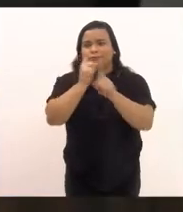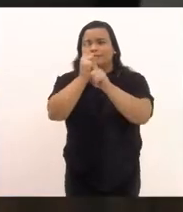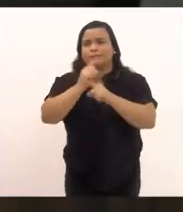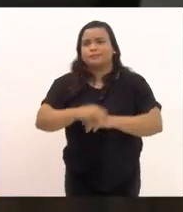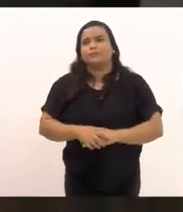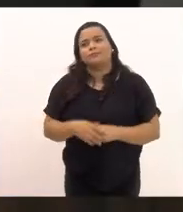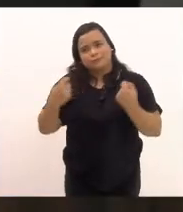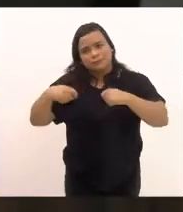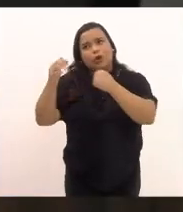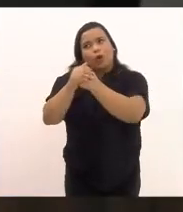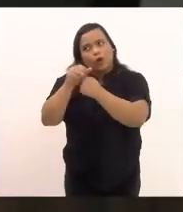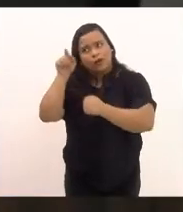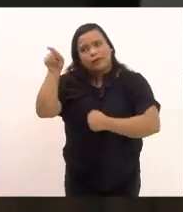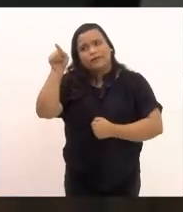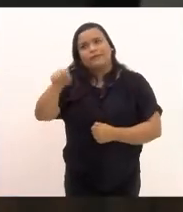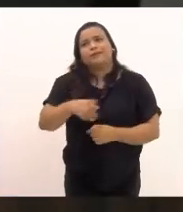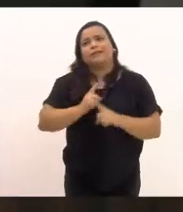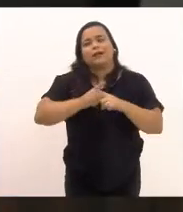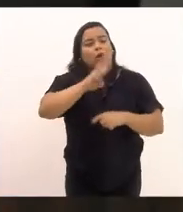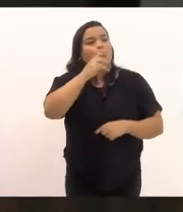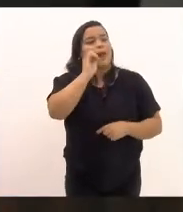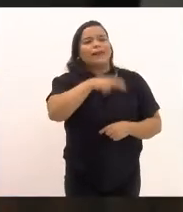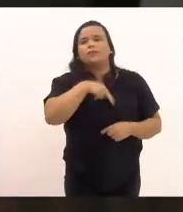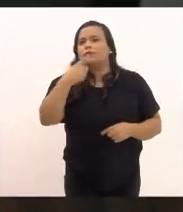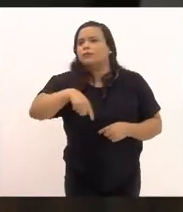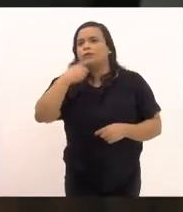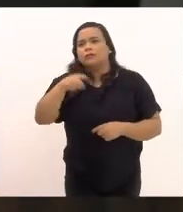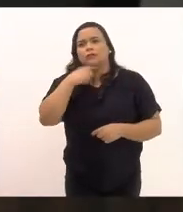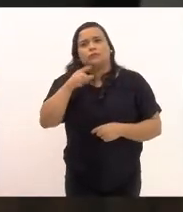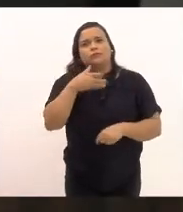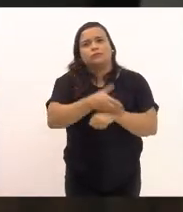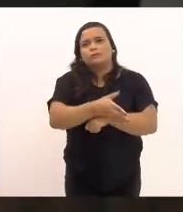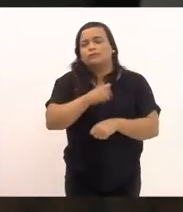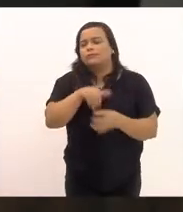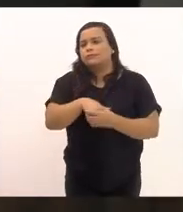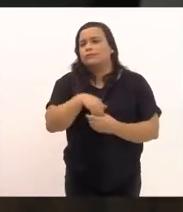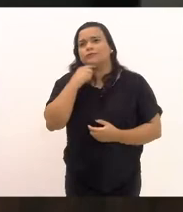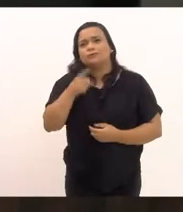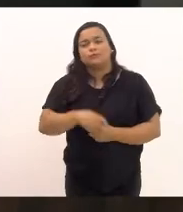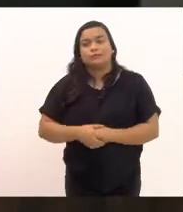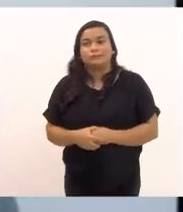fazer uma oração aí, Samuel, que o Wellington não está conseguindo entrar aqui.